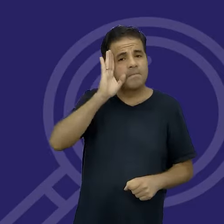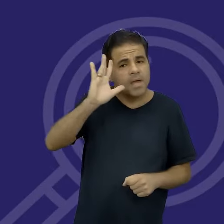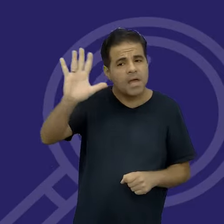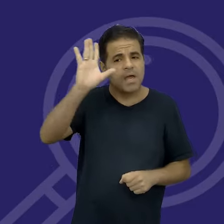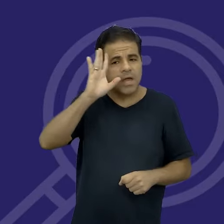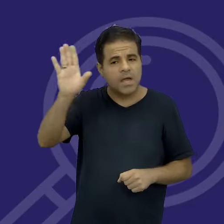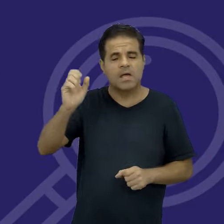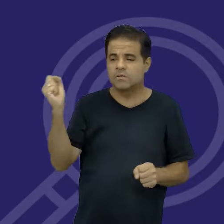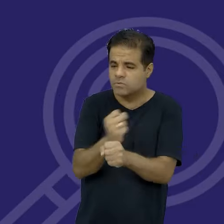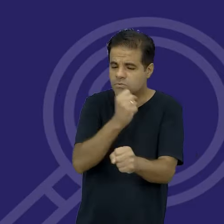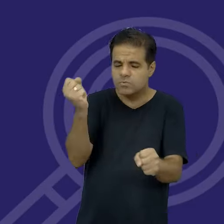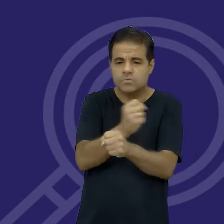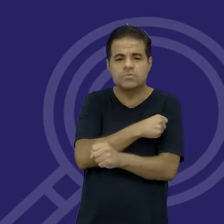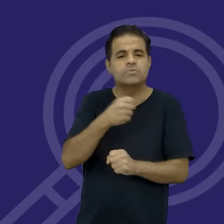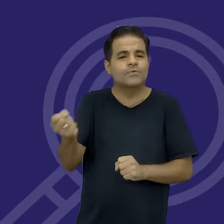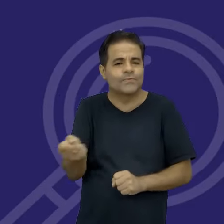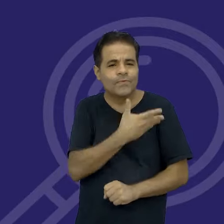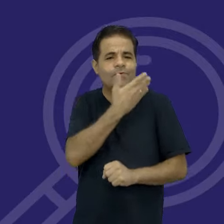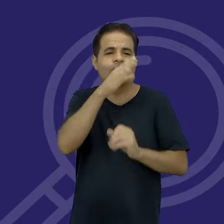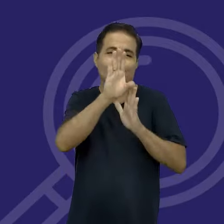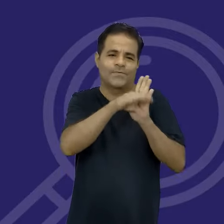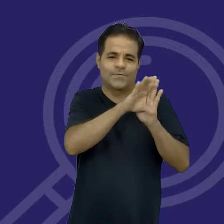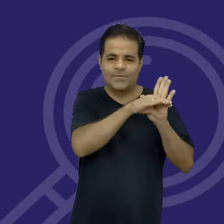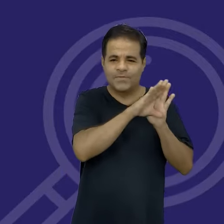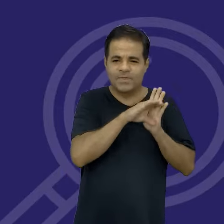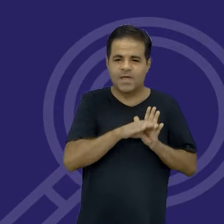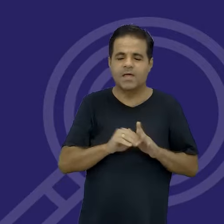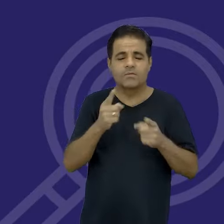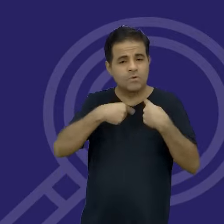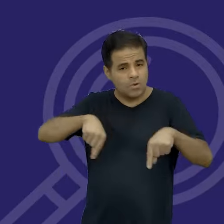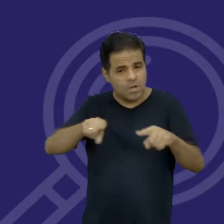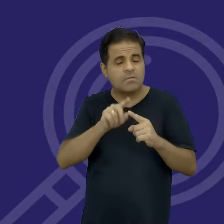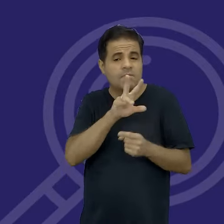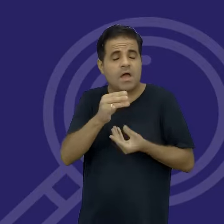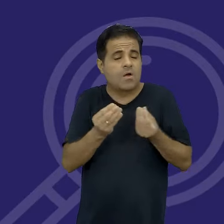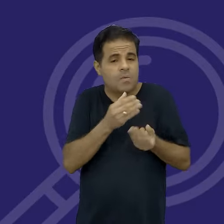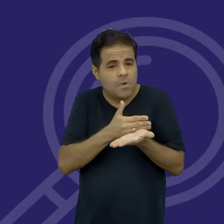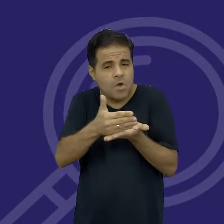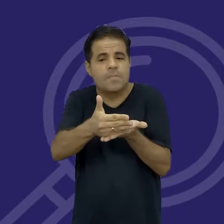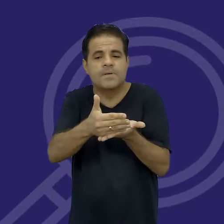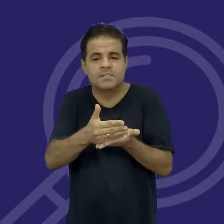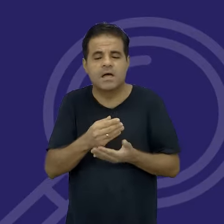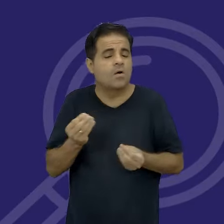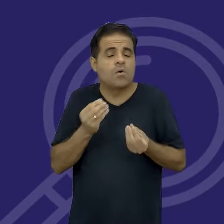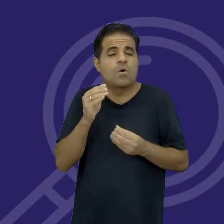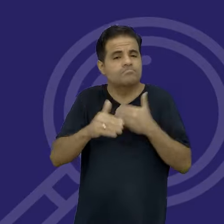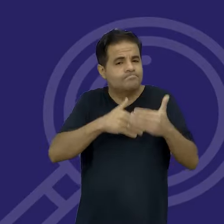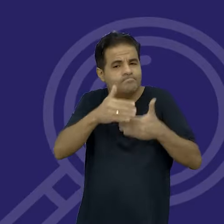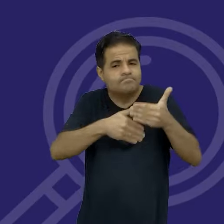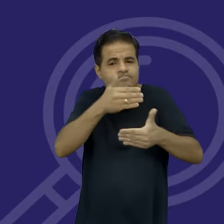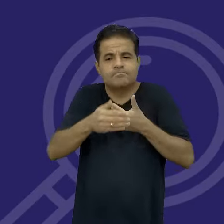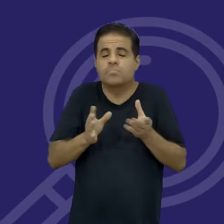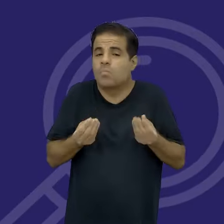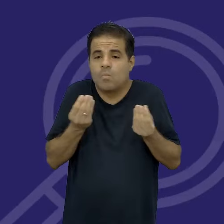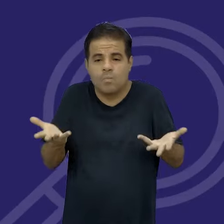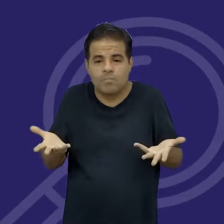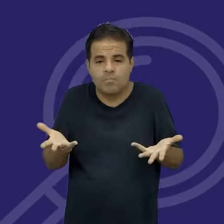na construção desse novo conceito, como nós vamos começar e como serão esses procedimentos.